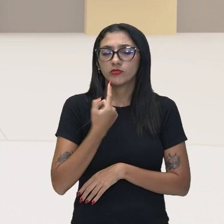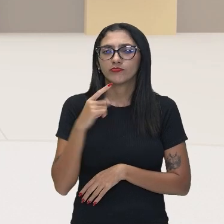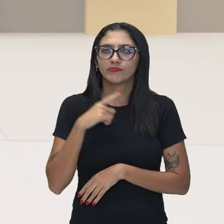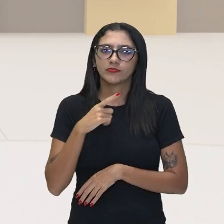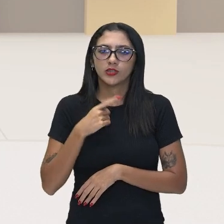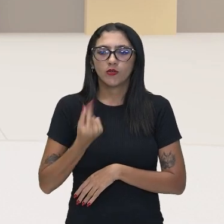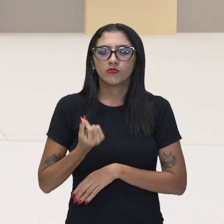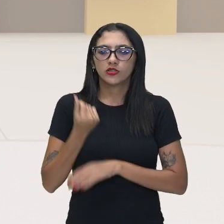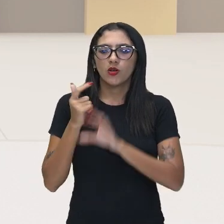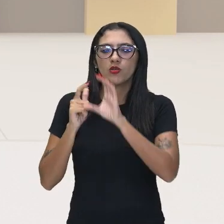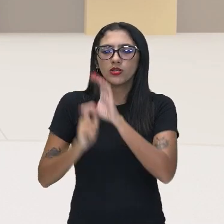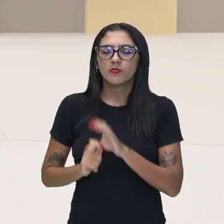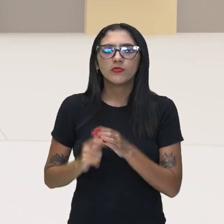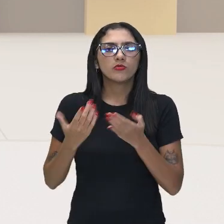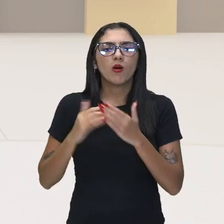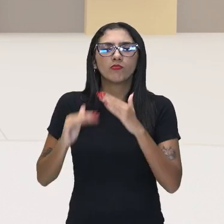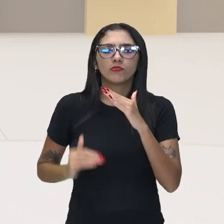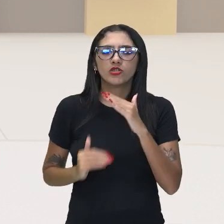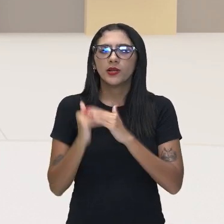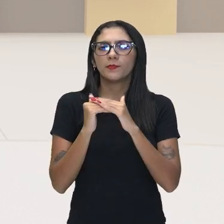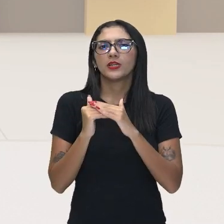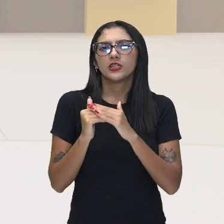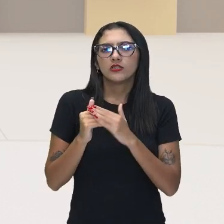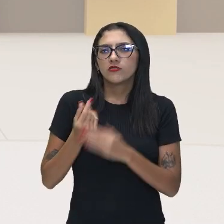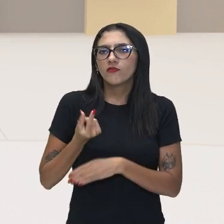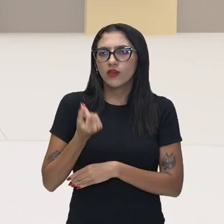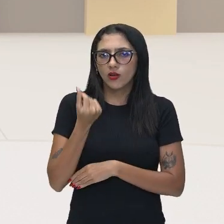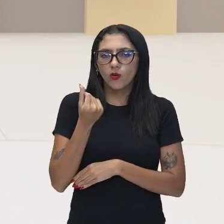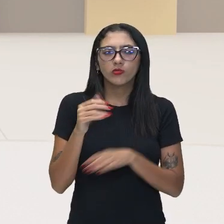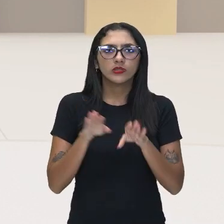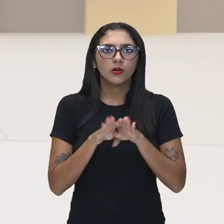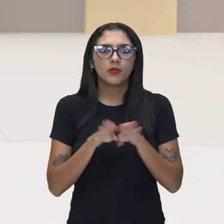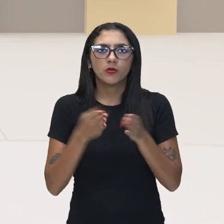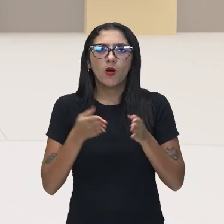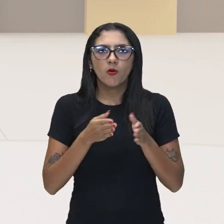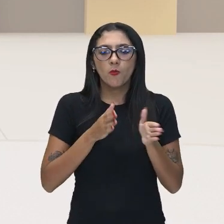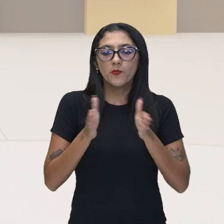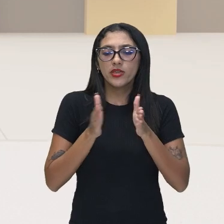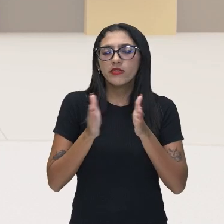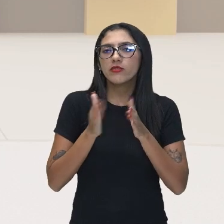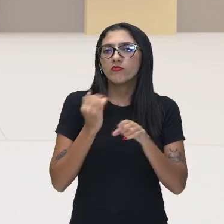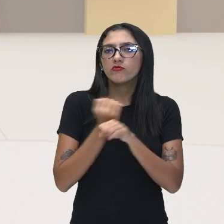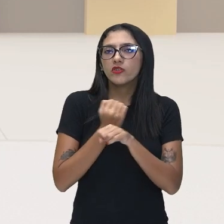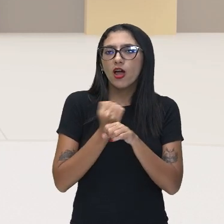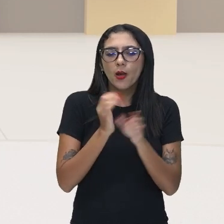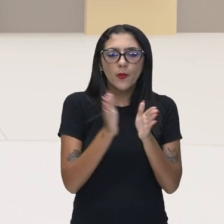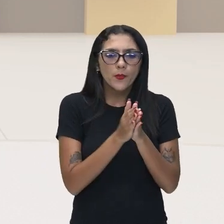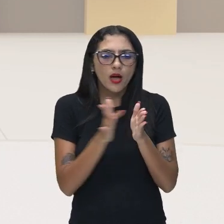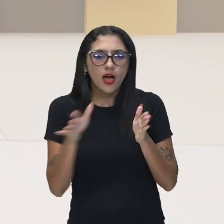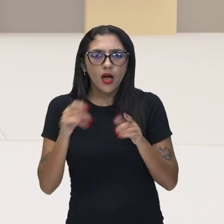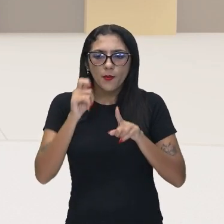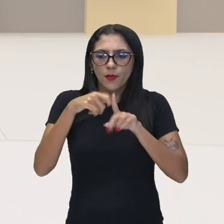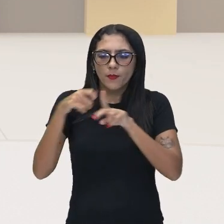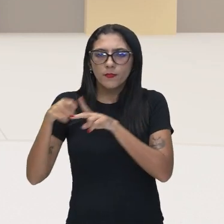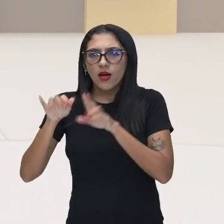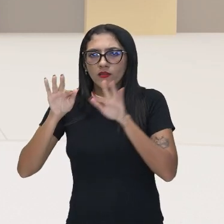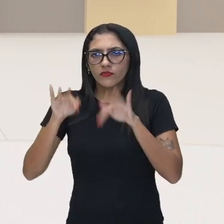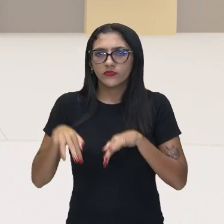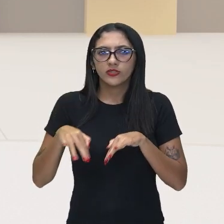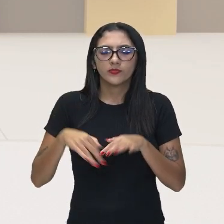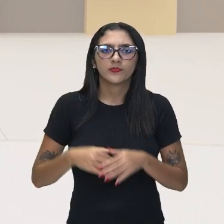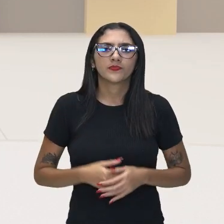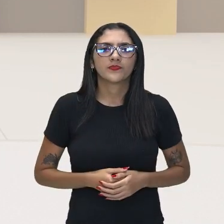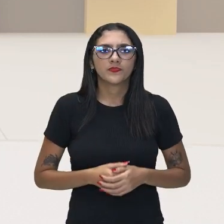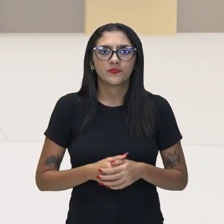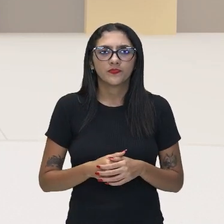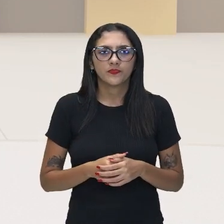né? Quanto você pode pegar, né? E por quanto tempo você pode pagar também, né, as parcelas. Isso aí. E, teoricamente, você